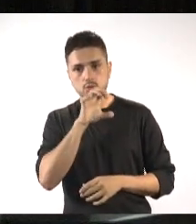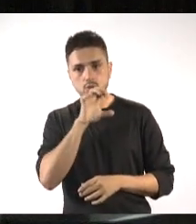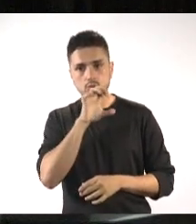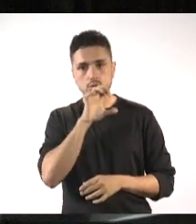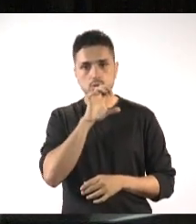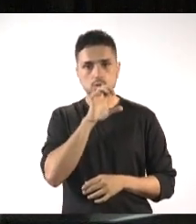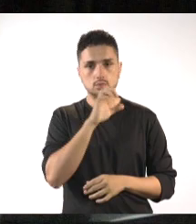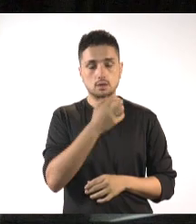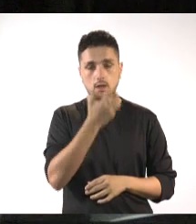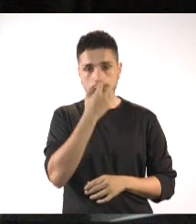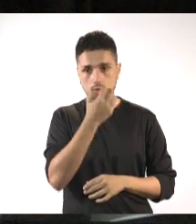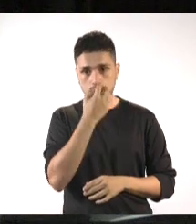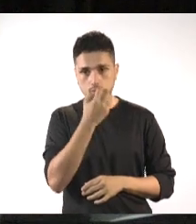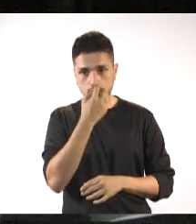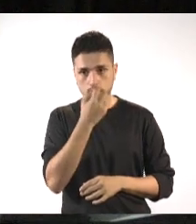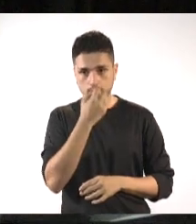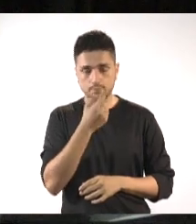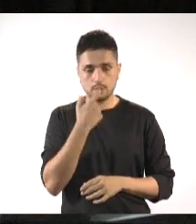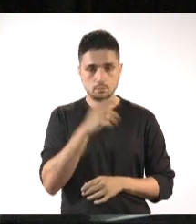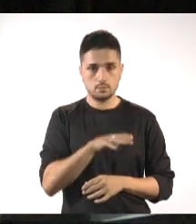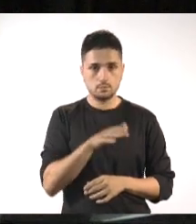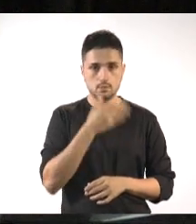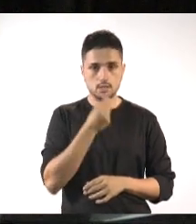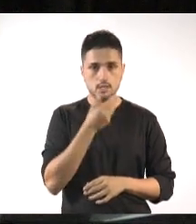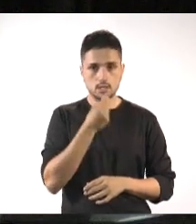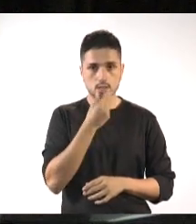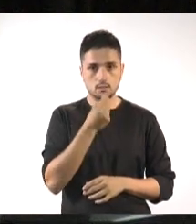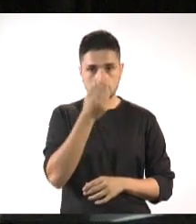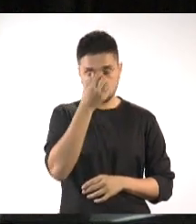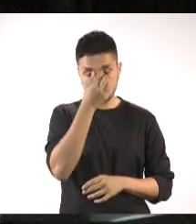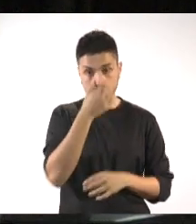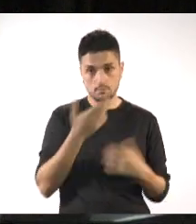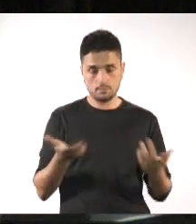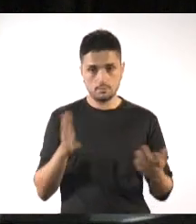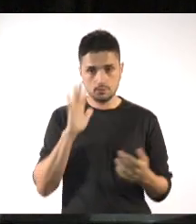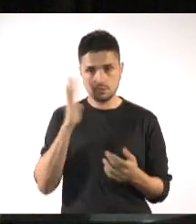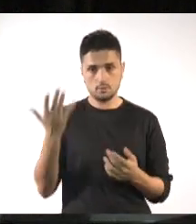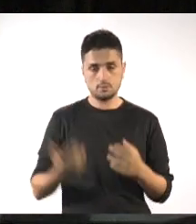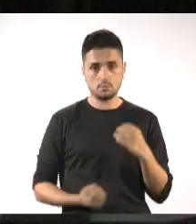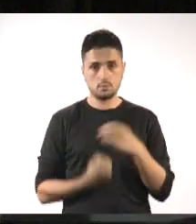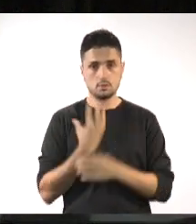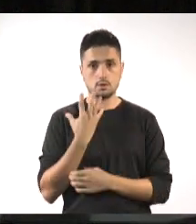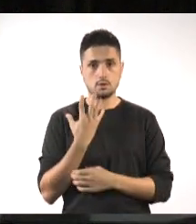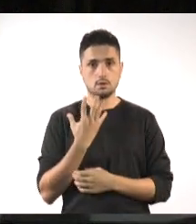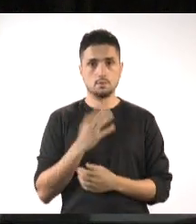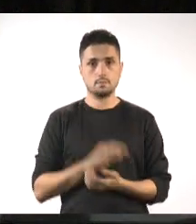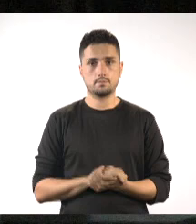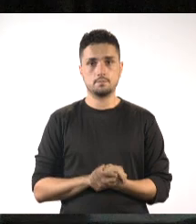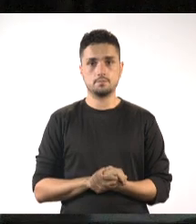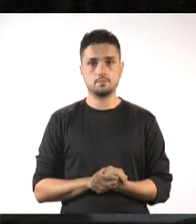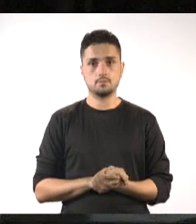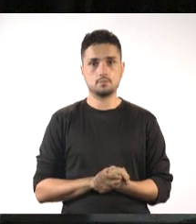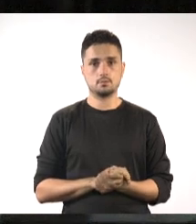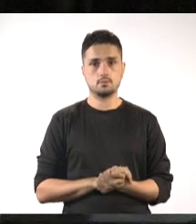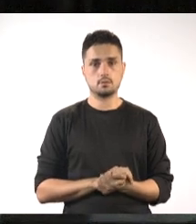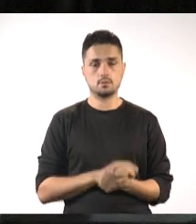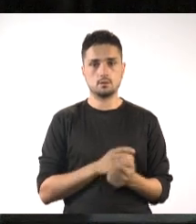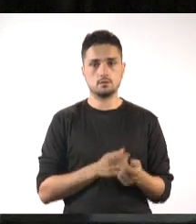como... Nessa ocasião, Dom Eugênio, então, resolveu criar, ordenar,